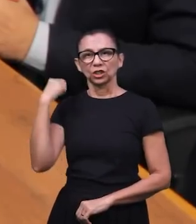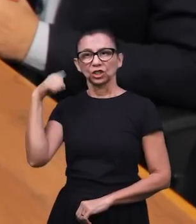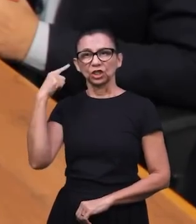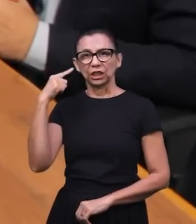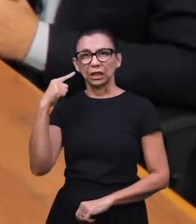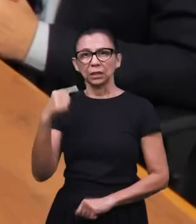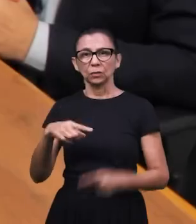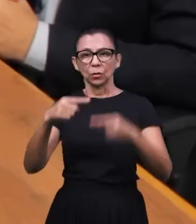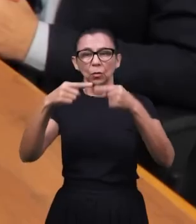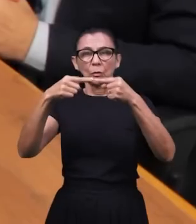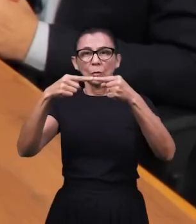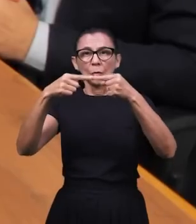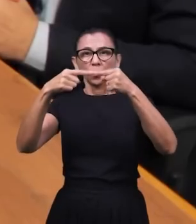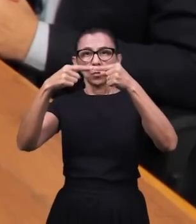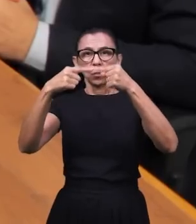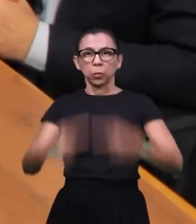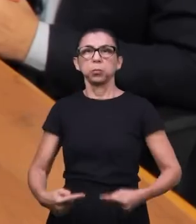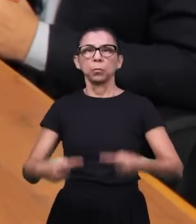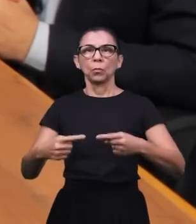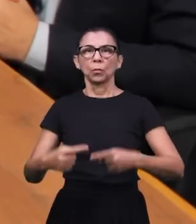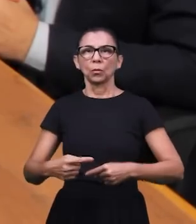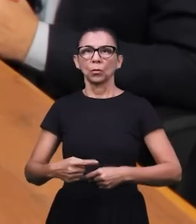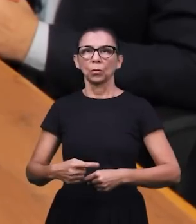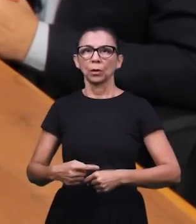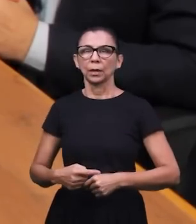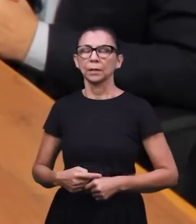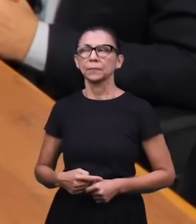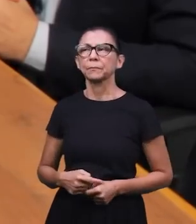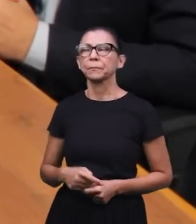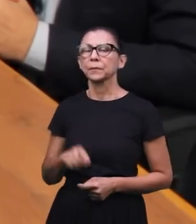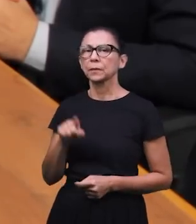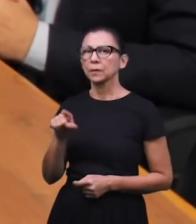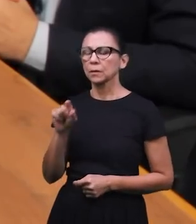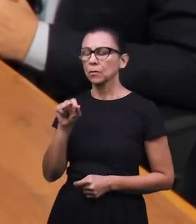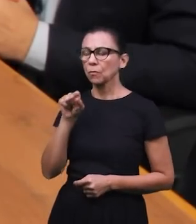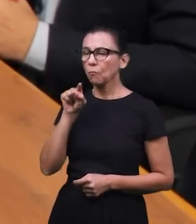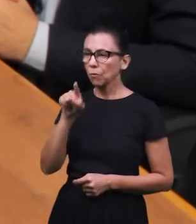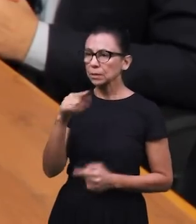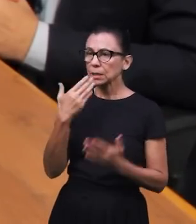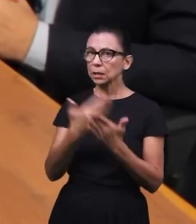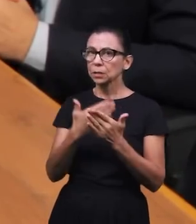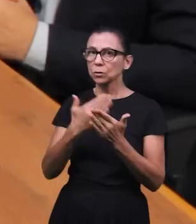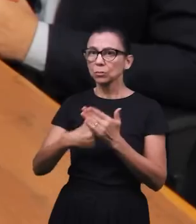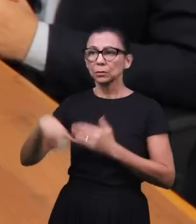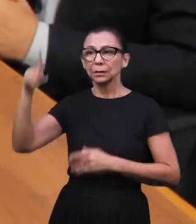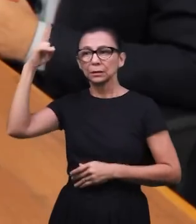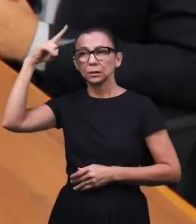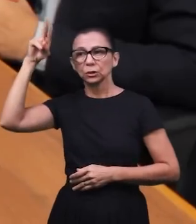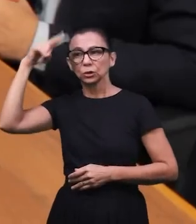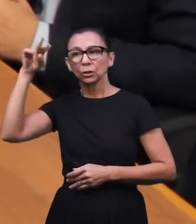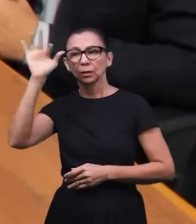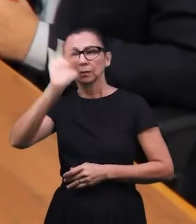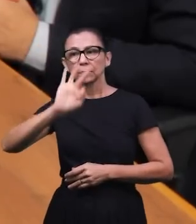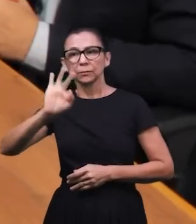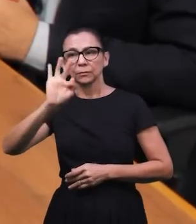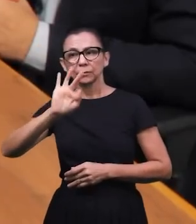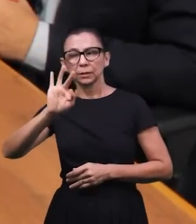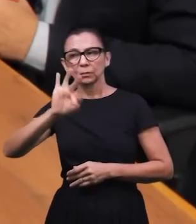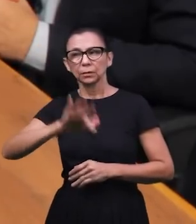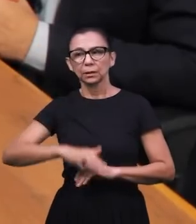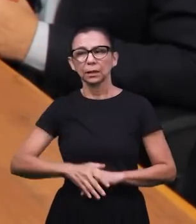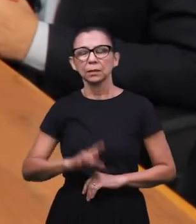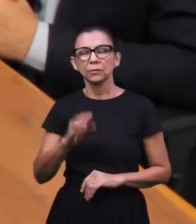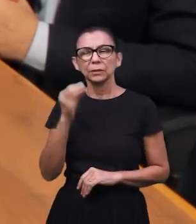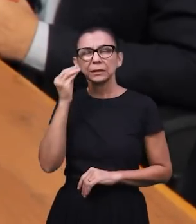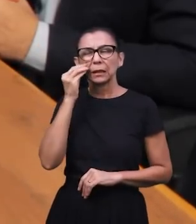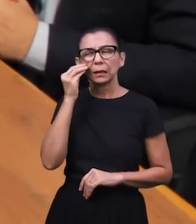não. Você faz o seguinte, você faz História, entra para História, faz uma própria faculdade de História, mesmo a